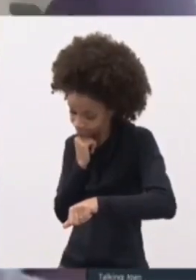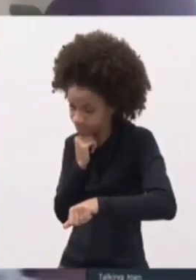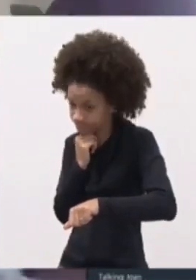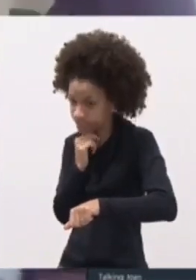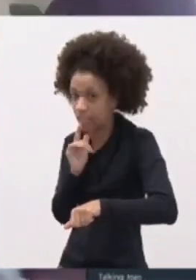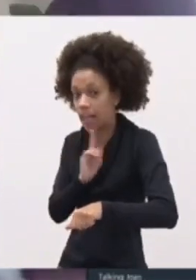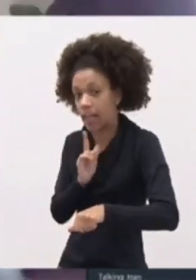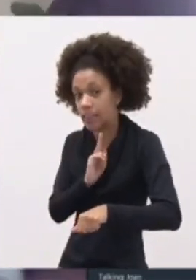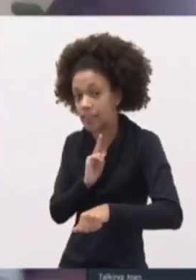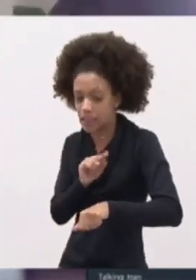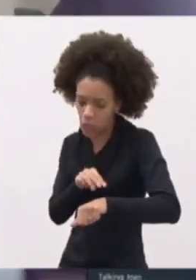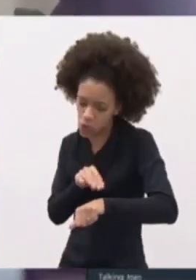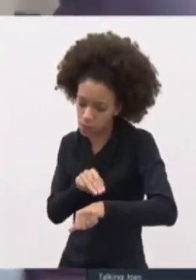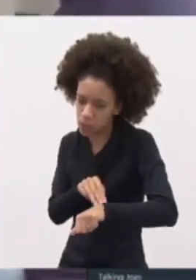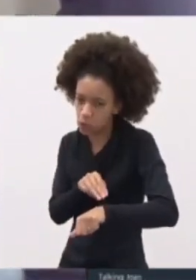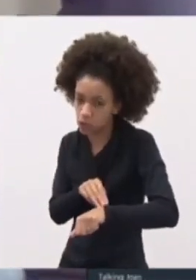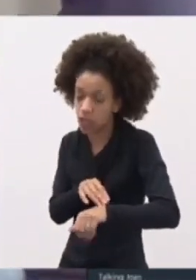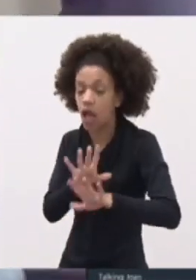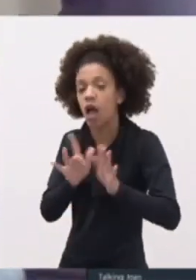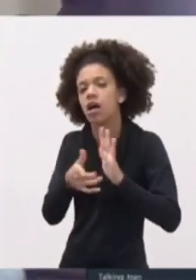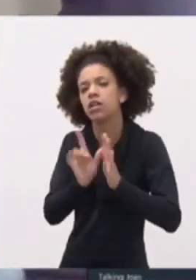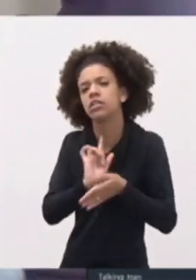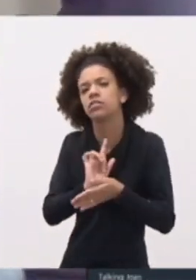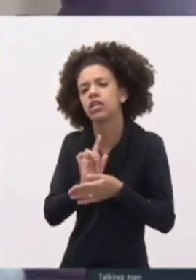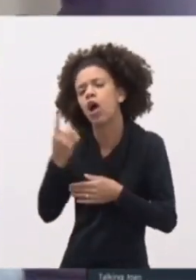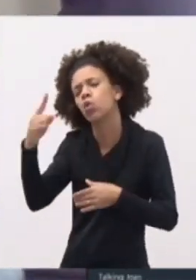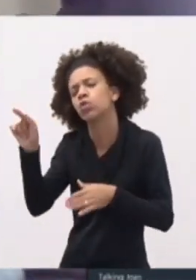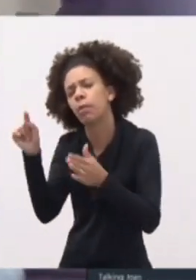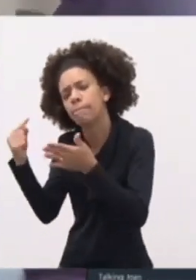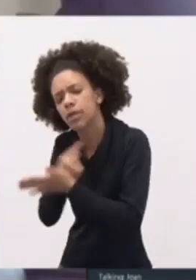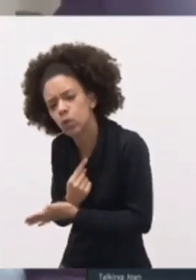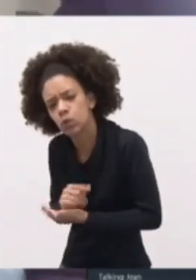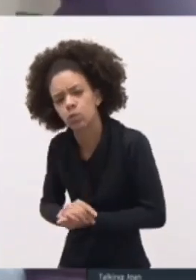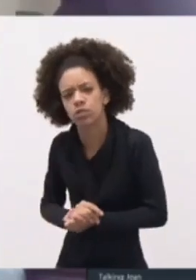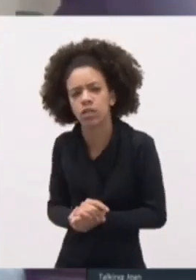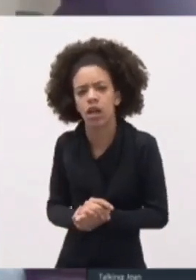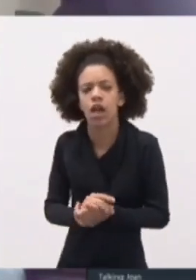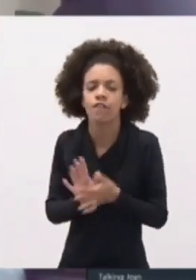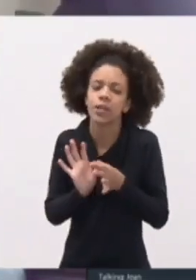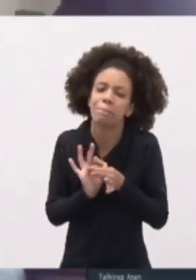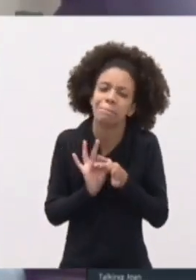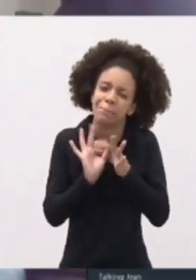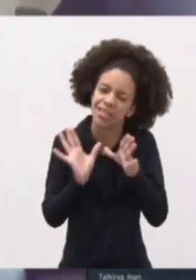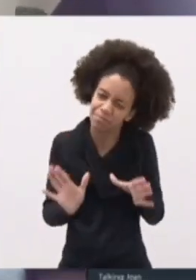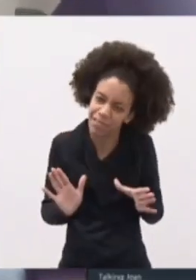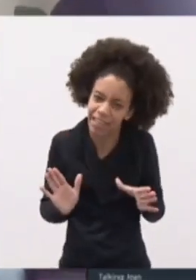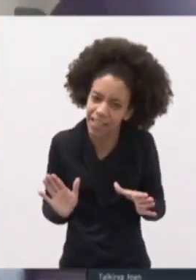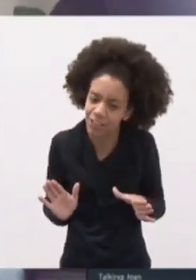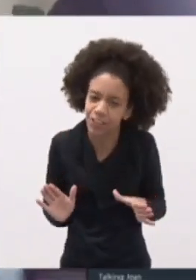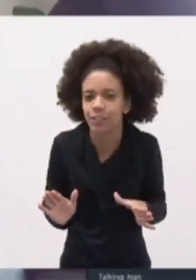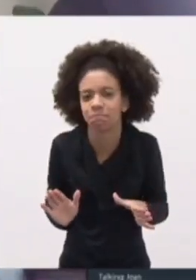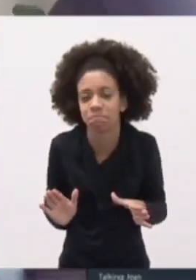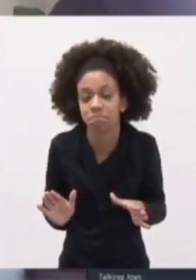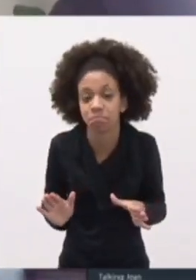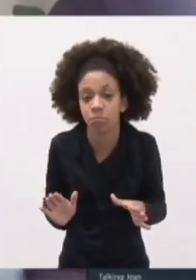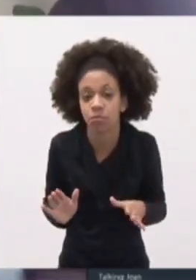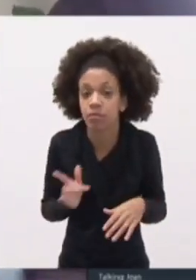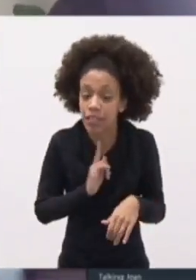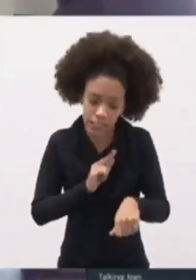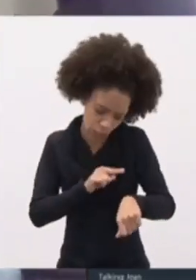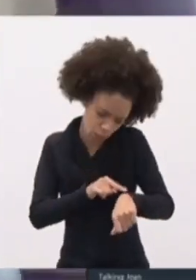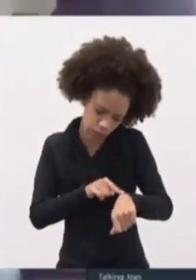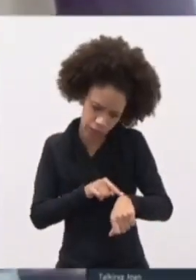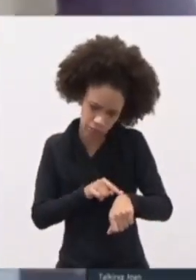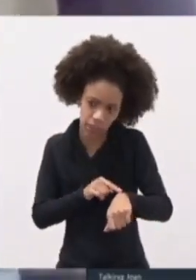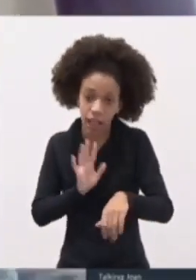Eu tenho mais alguns minutinhos. Antes de ir para a última pergunta, eu vou tomar liberdade. Eu tenho mais um tempinho, não